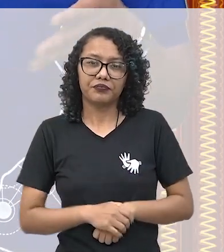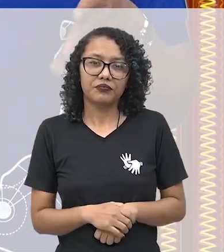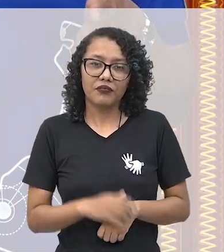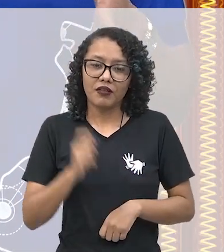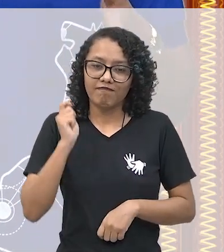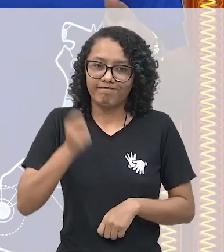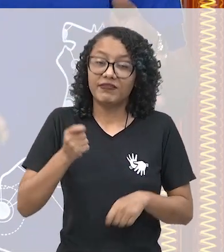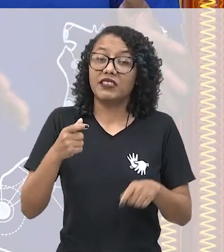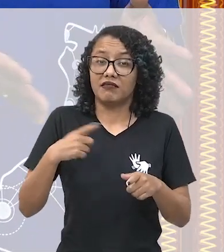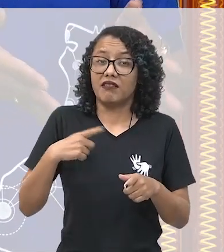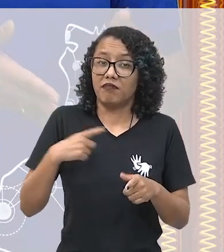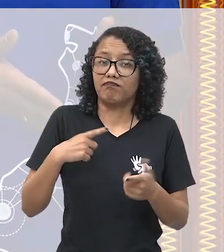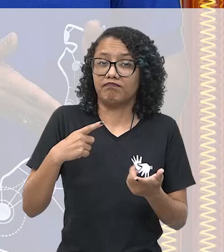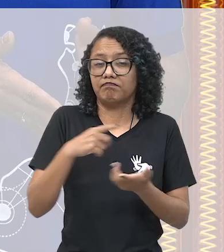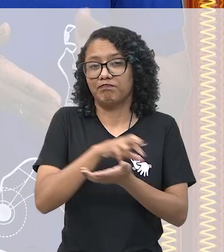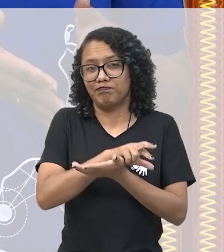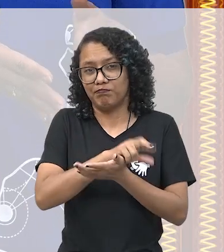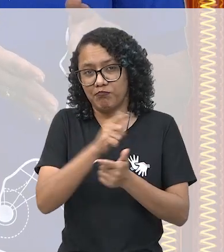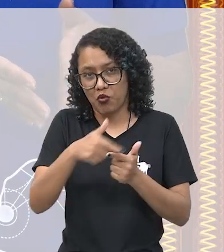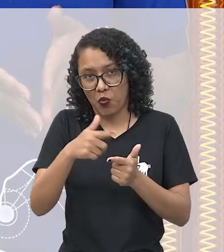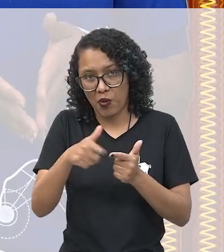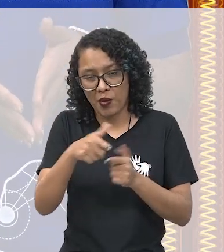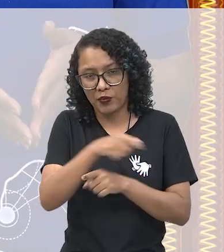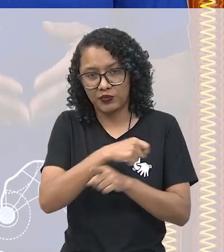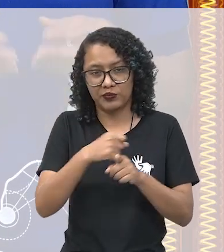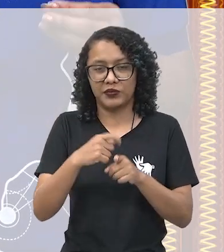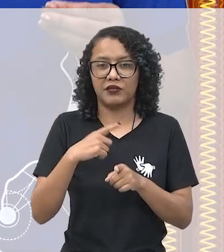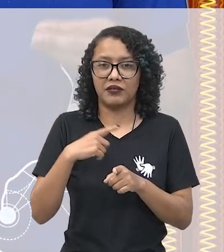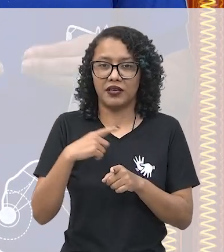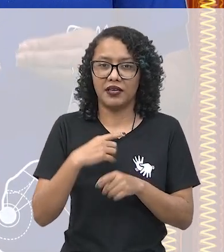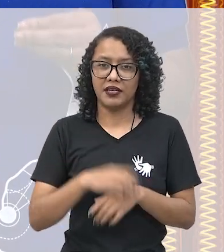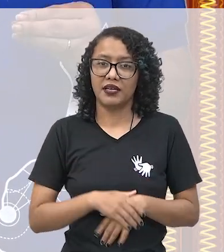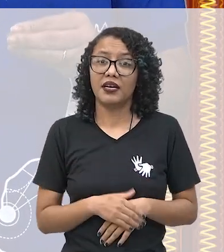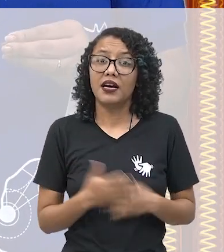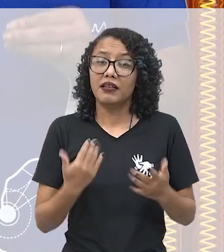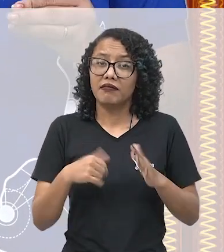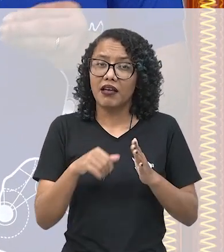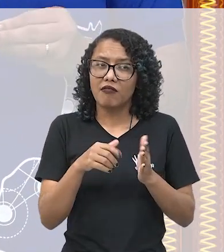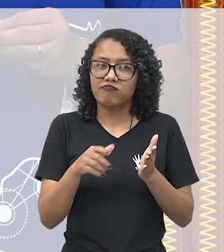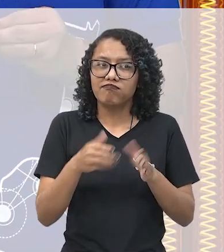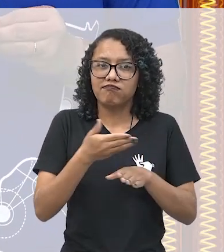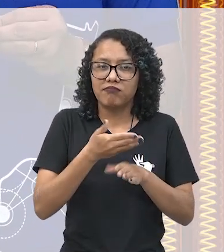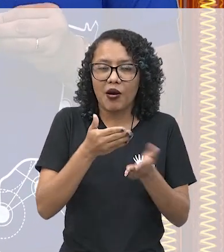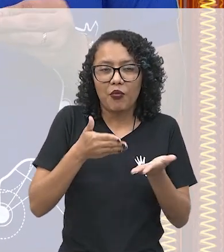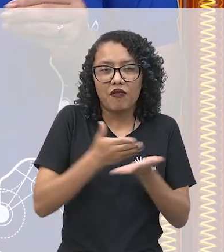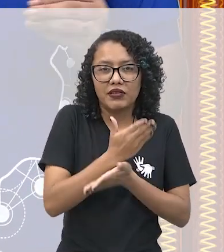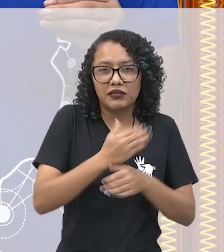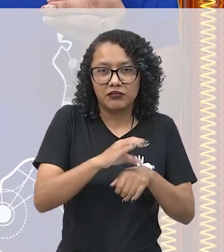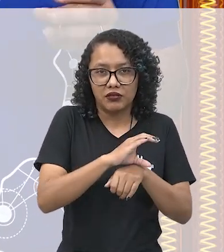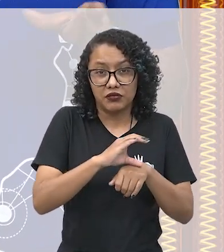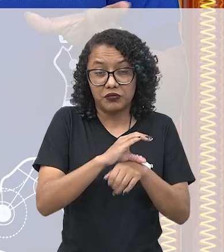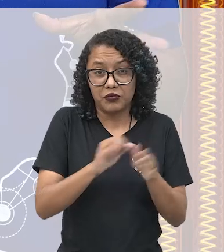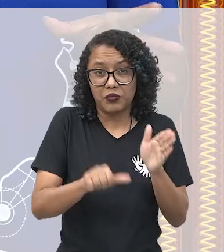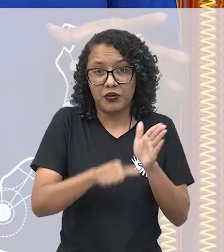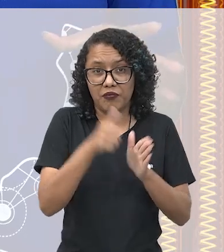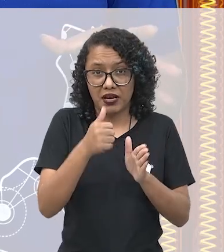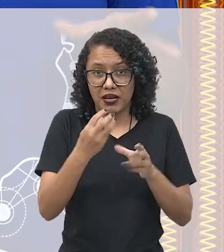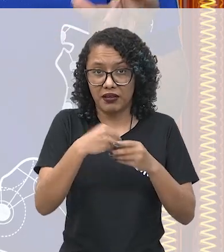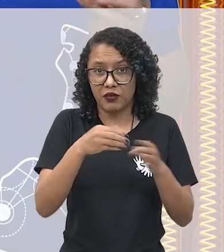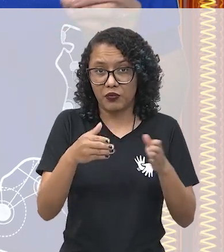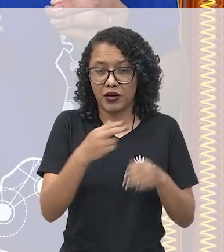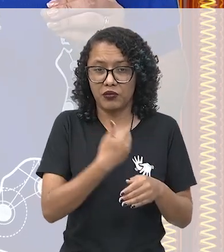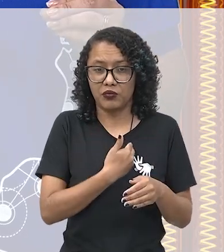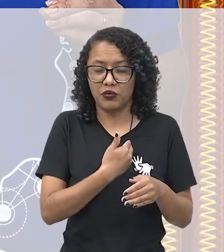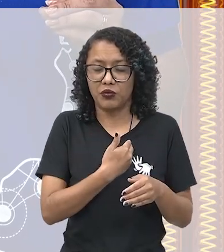sociais. E até o momento da promulgação da primeira Constituição do Brasil República, nós temos o que nós